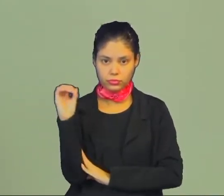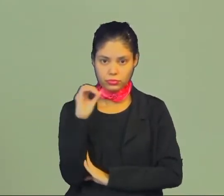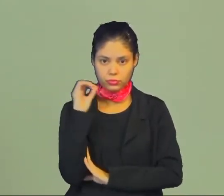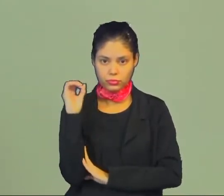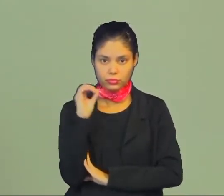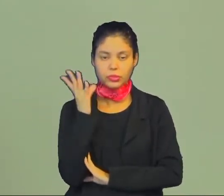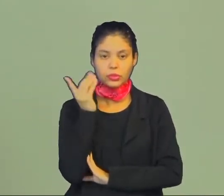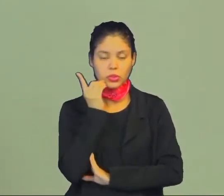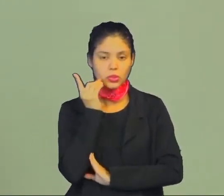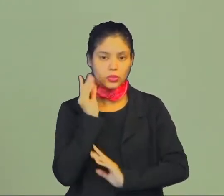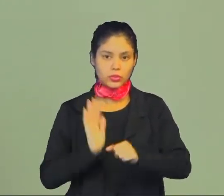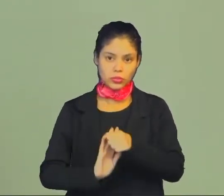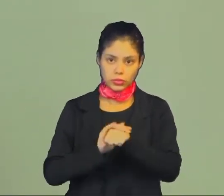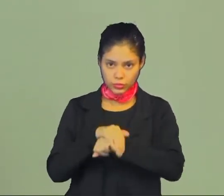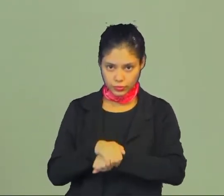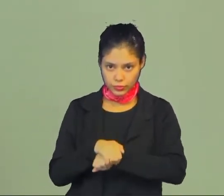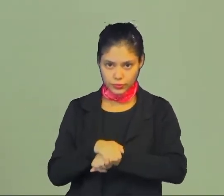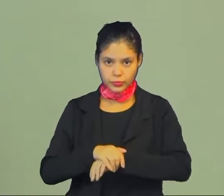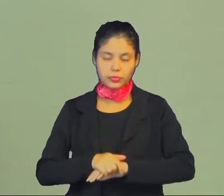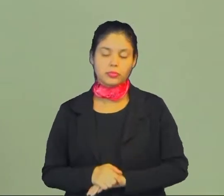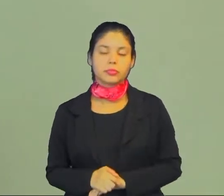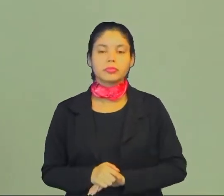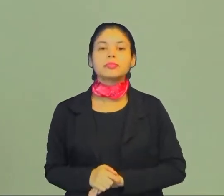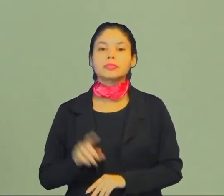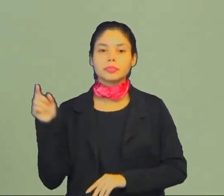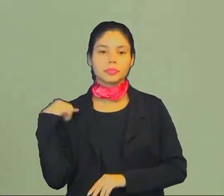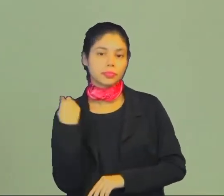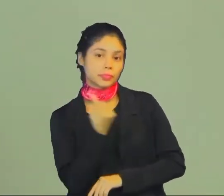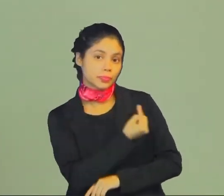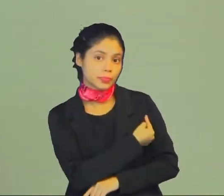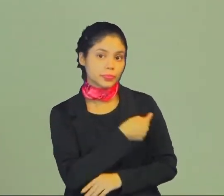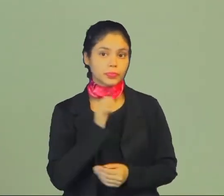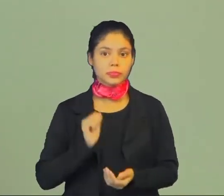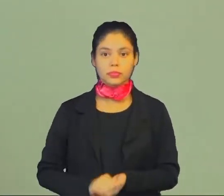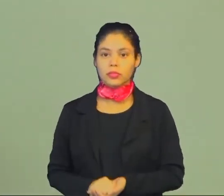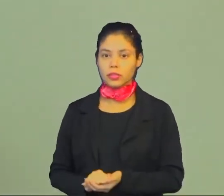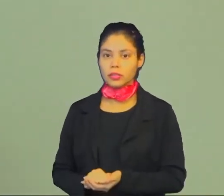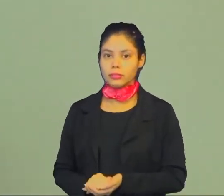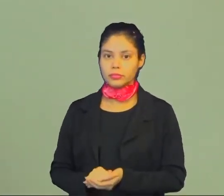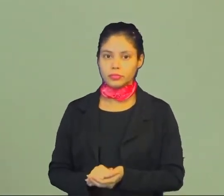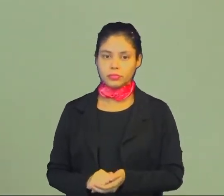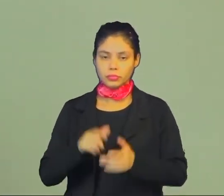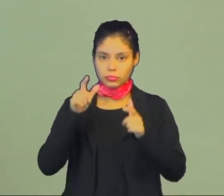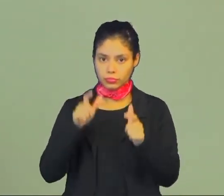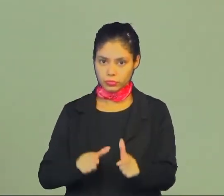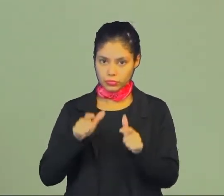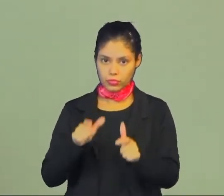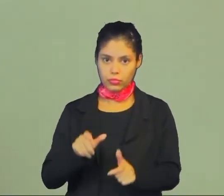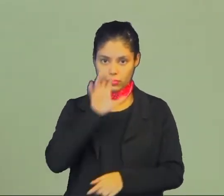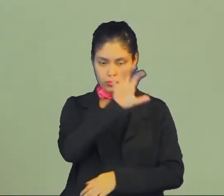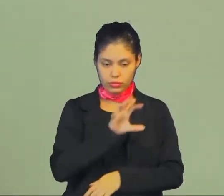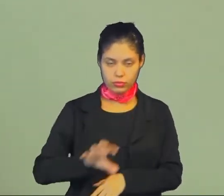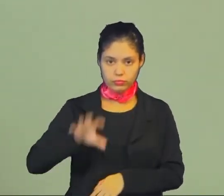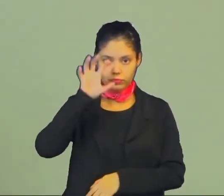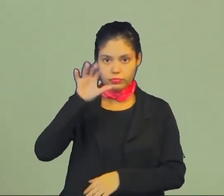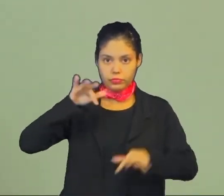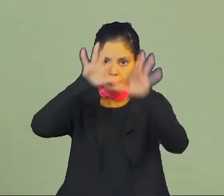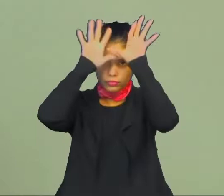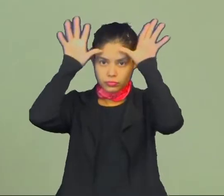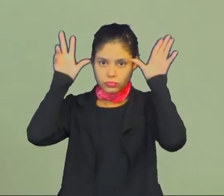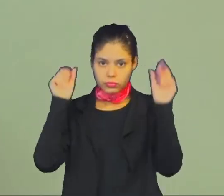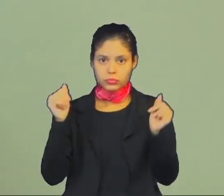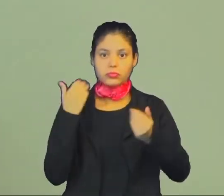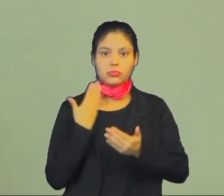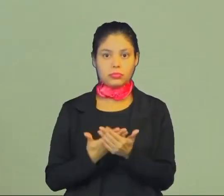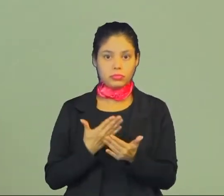dando aí os dias e as noites no caso a nossa posição aqui nós estamos na nossa região no Acre agora